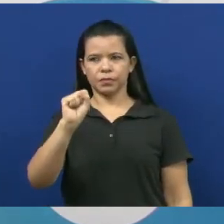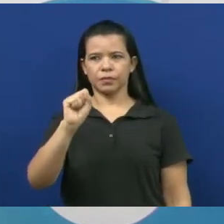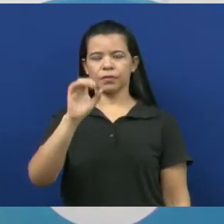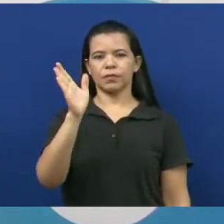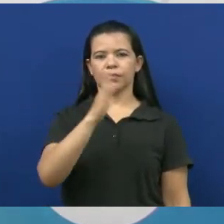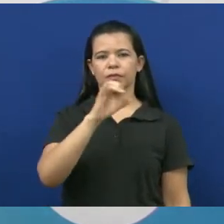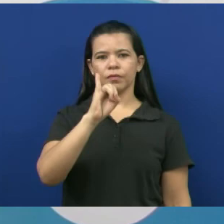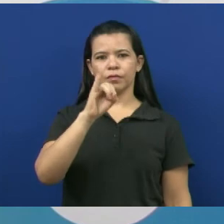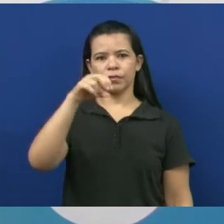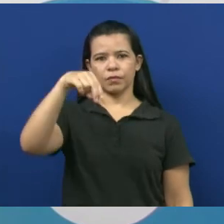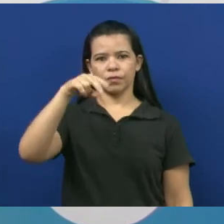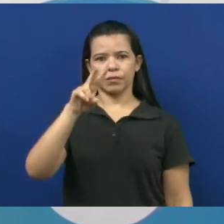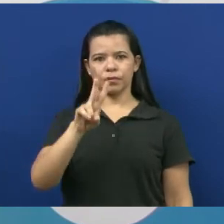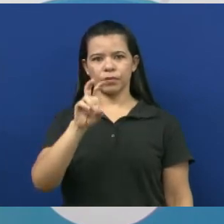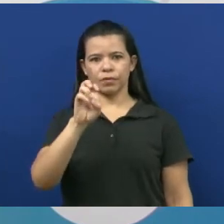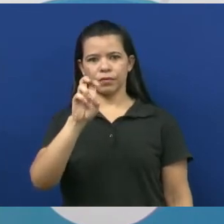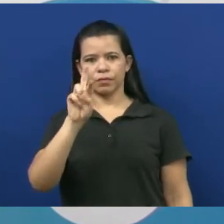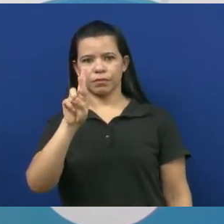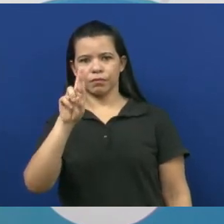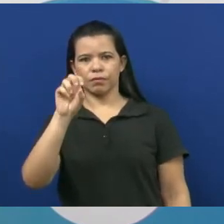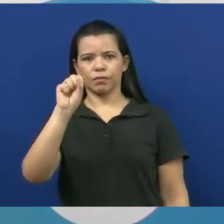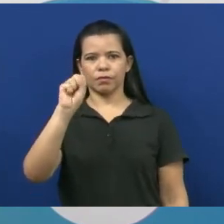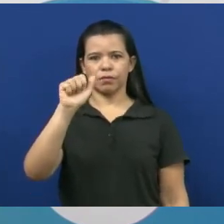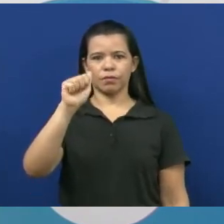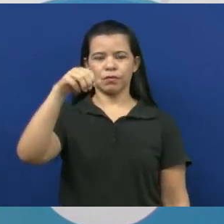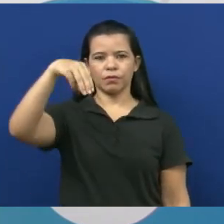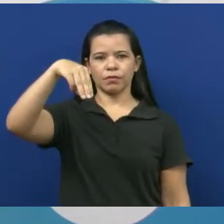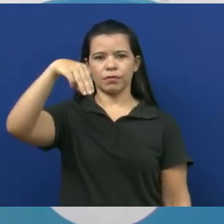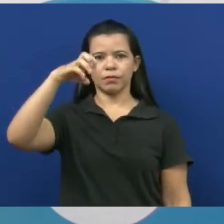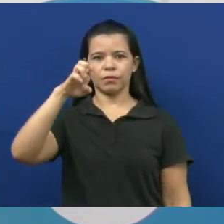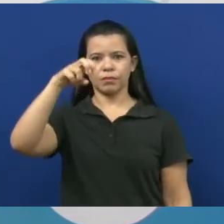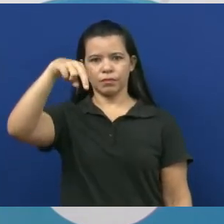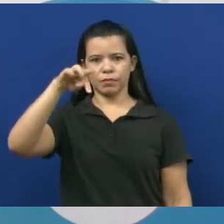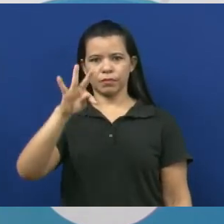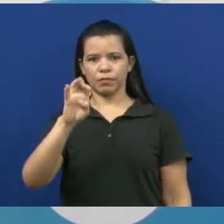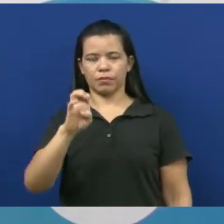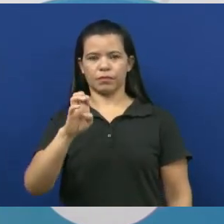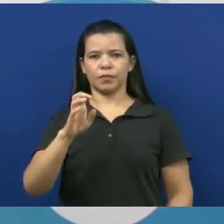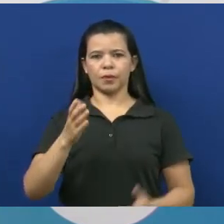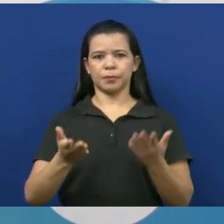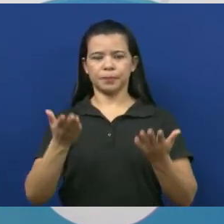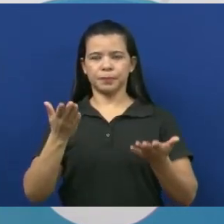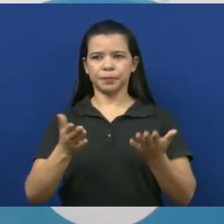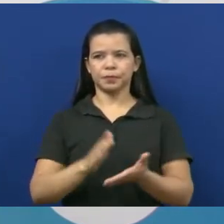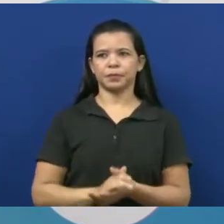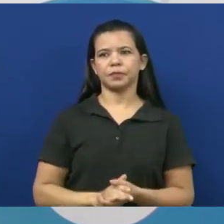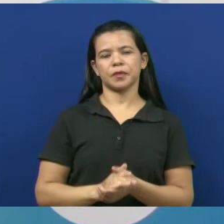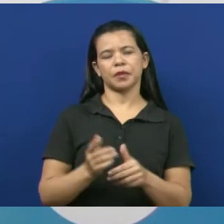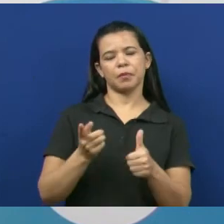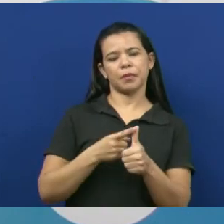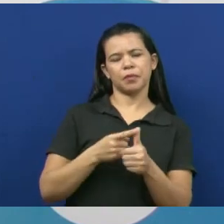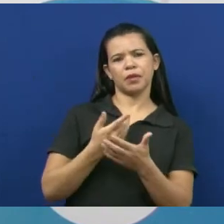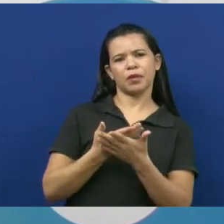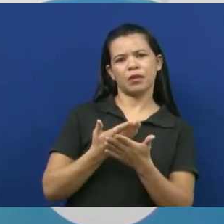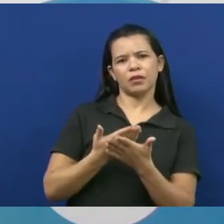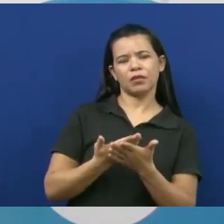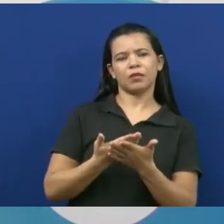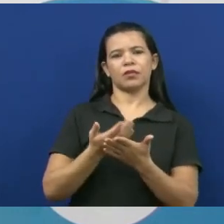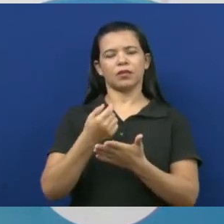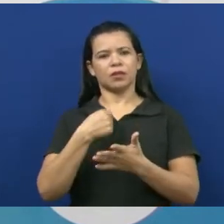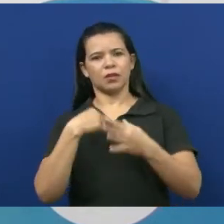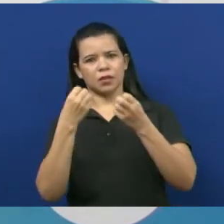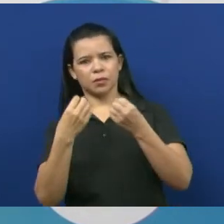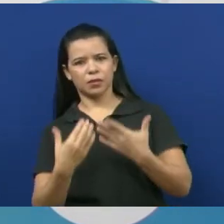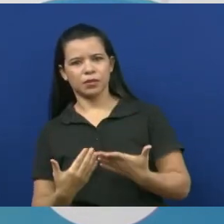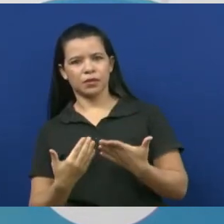É, na primeira aula sobre grandezas diretamente proporcionais, né, nós tínhamos falado um pouquinho aí das grandezas que se envolvem de maneira diretamente